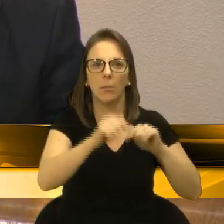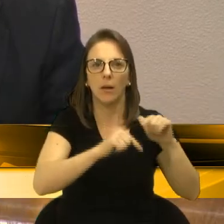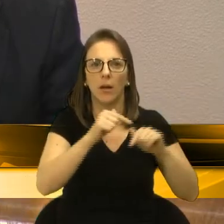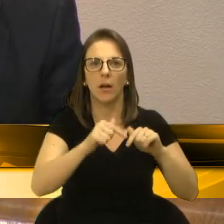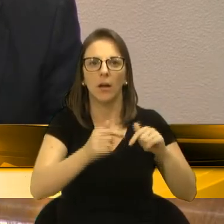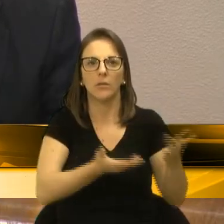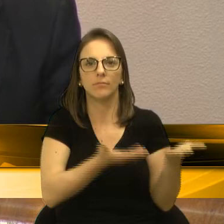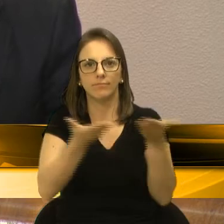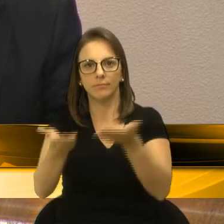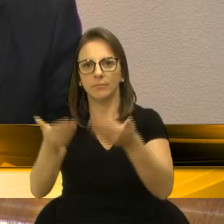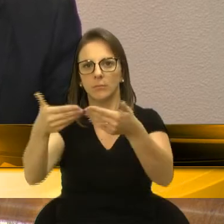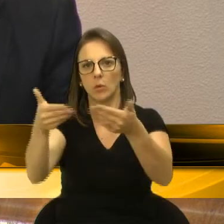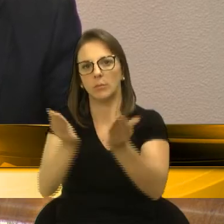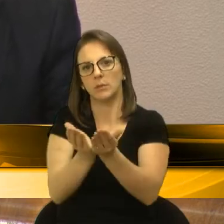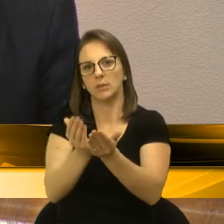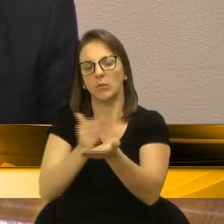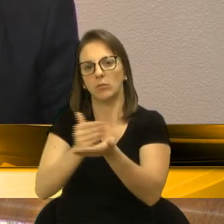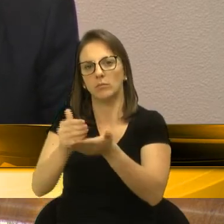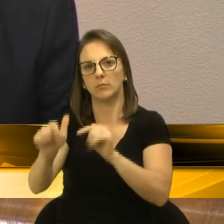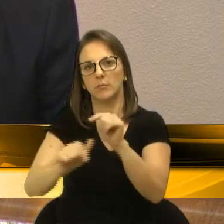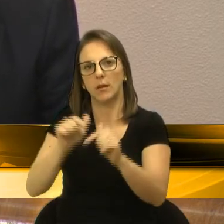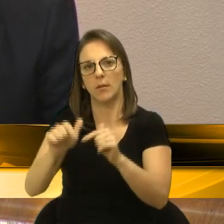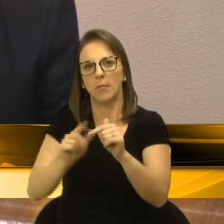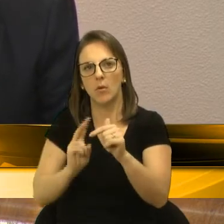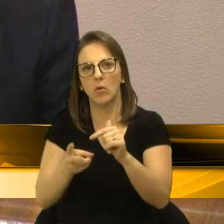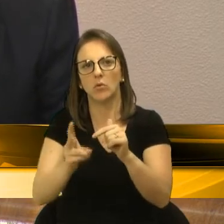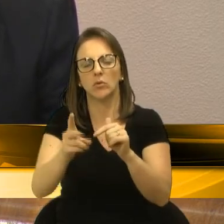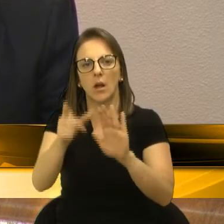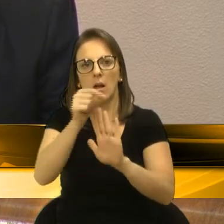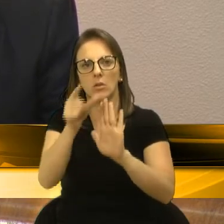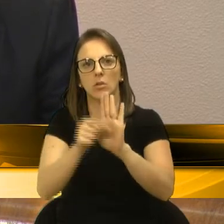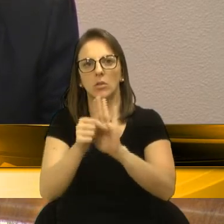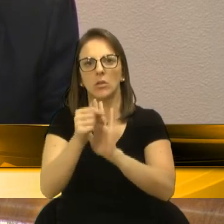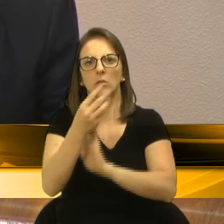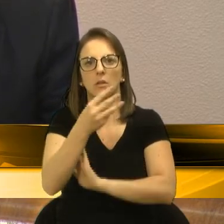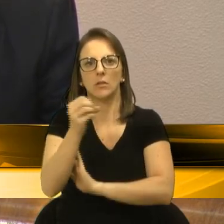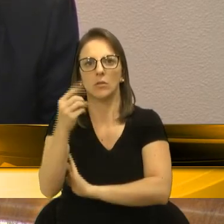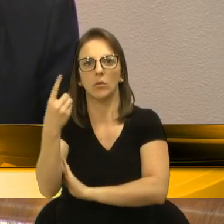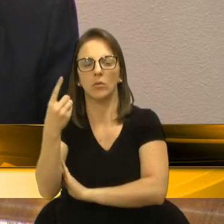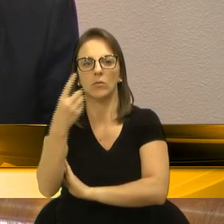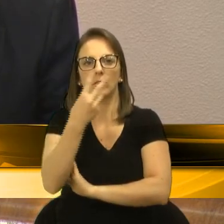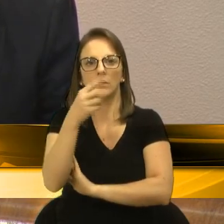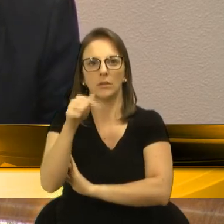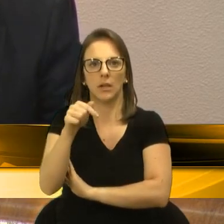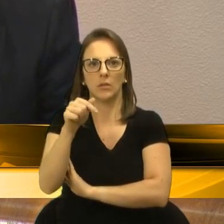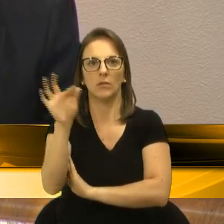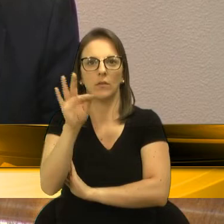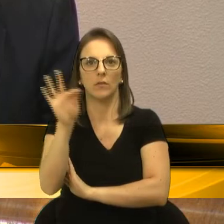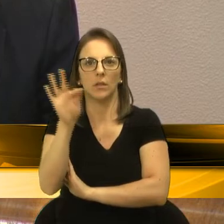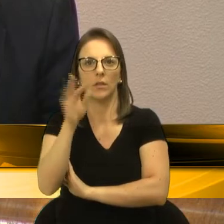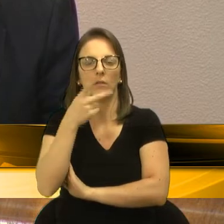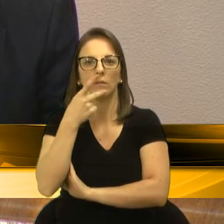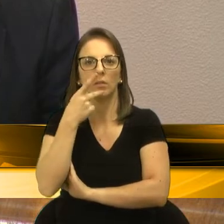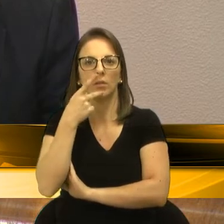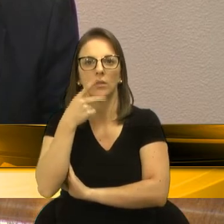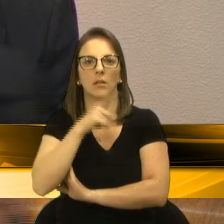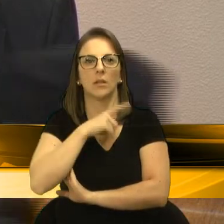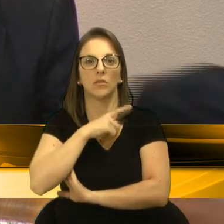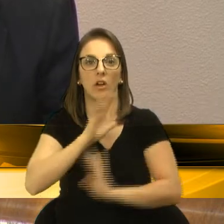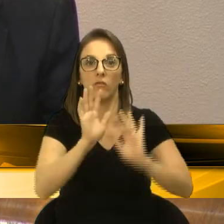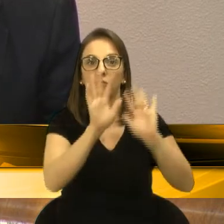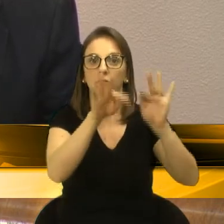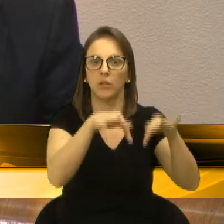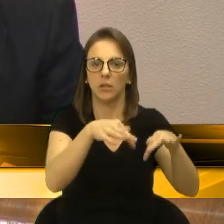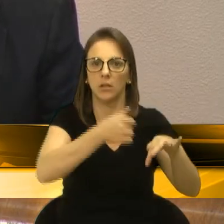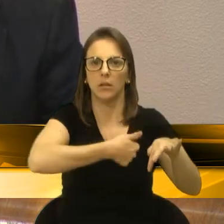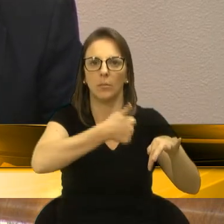para o encaminhamento, conforme previsto no artigo 201, de 27 de fevereiro de 1967. Está encerrada, então, a primeira parte da